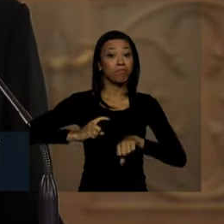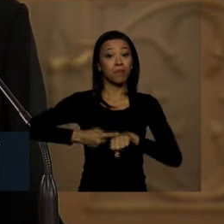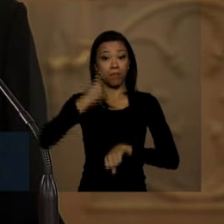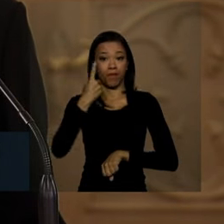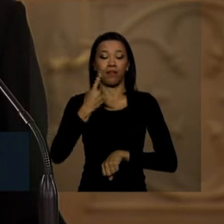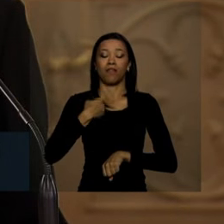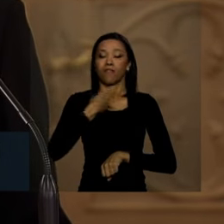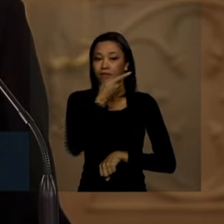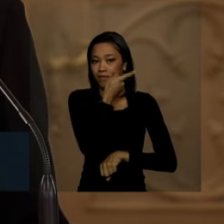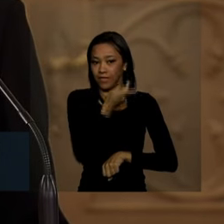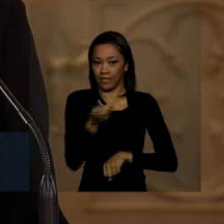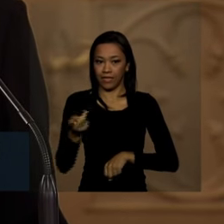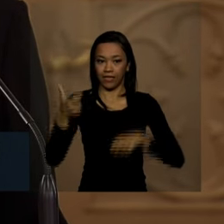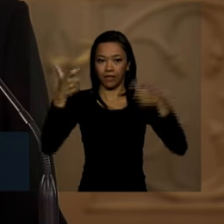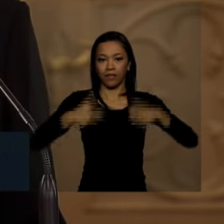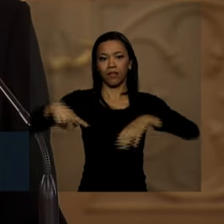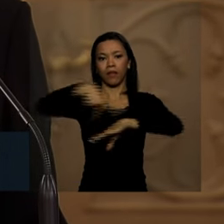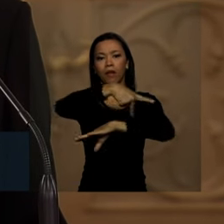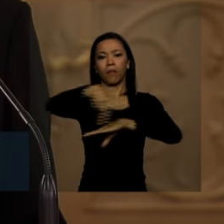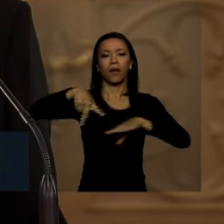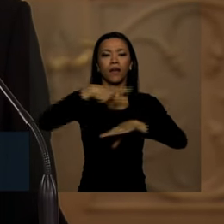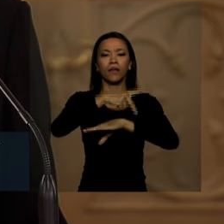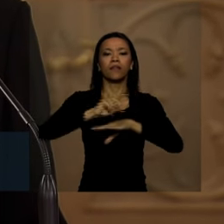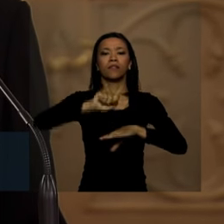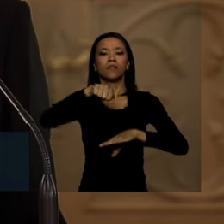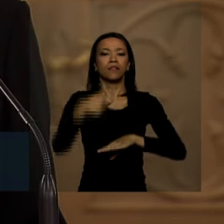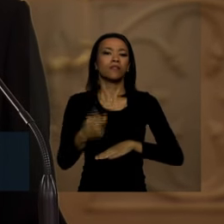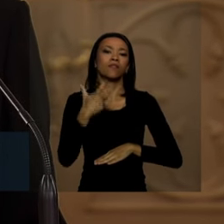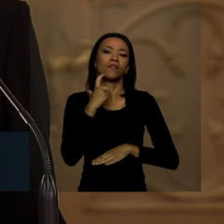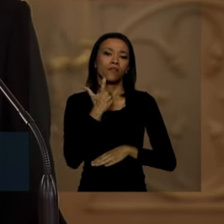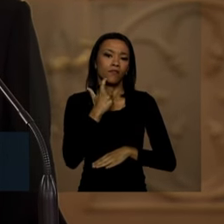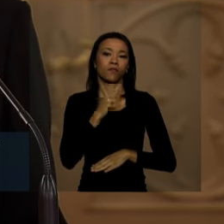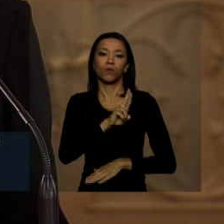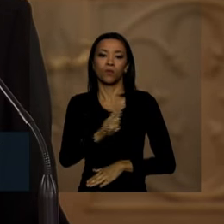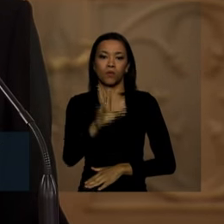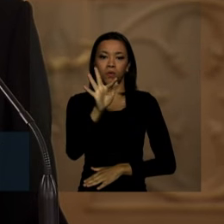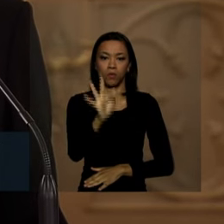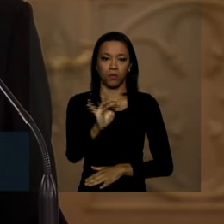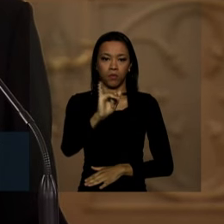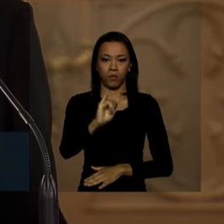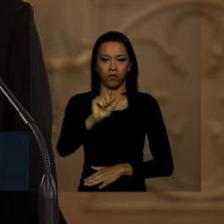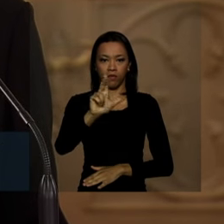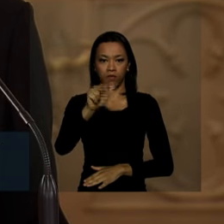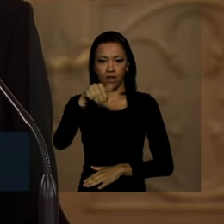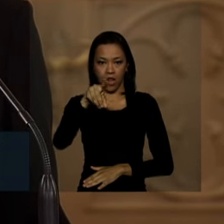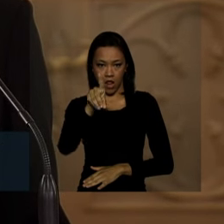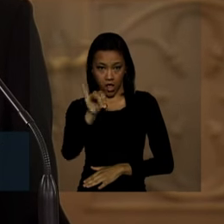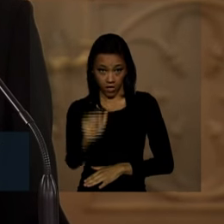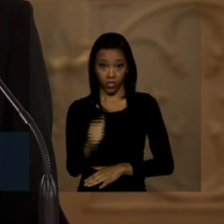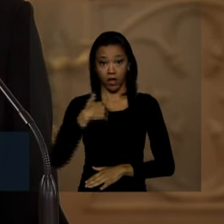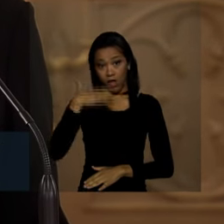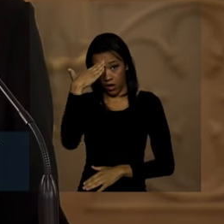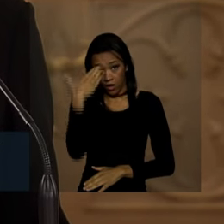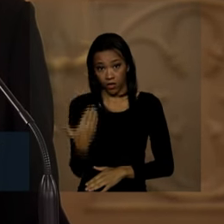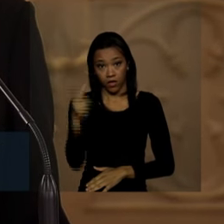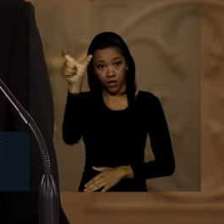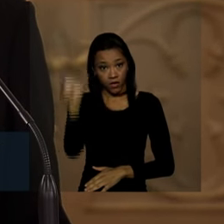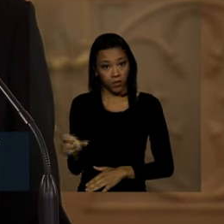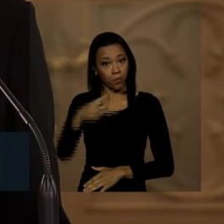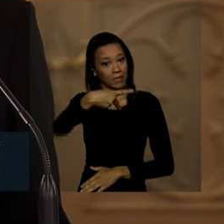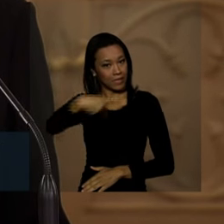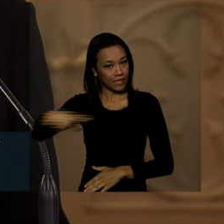Finlândia. Agradeço o convite do presidente Sauli Niinistö e a